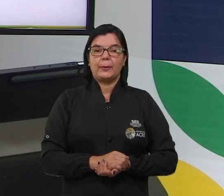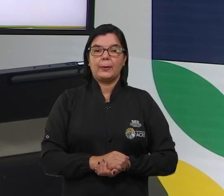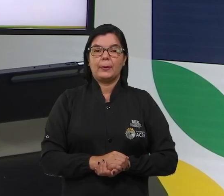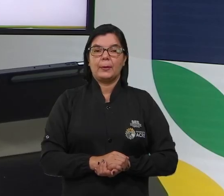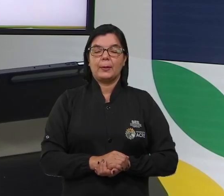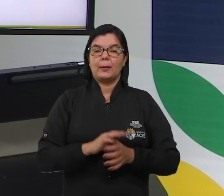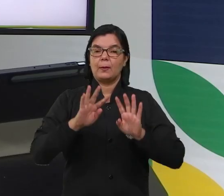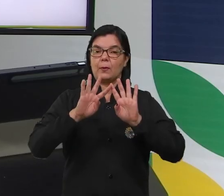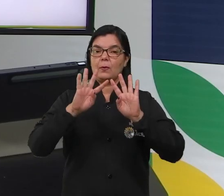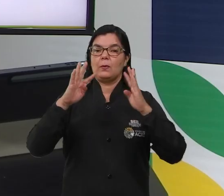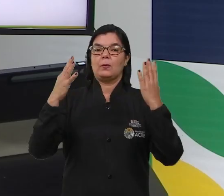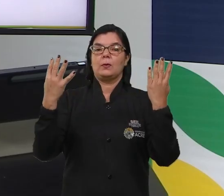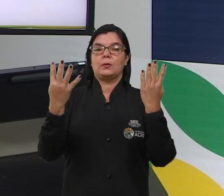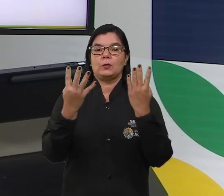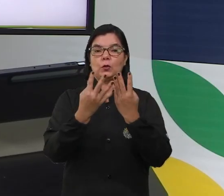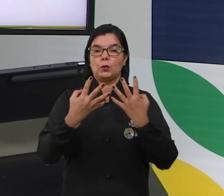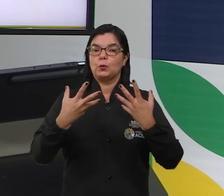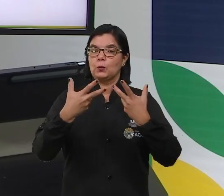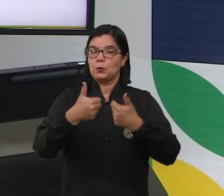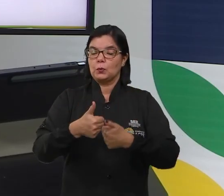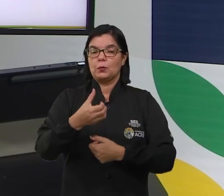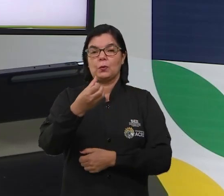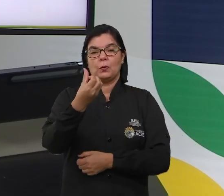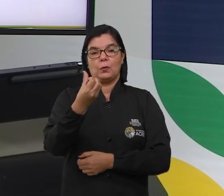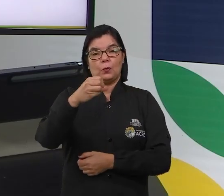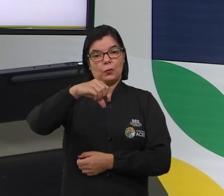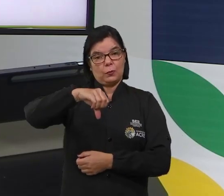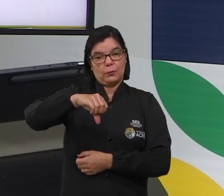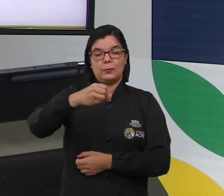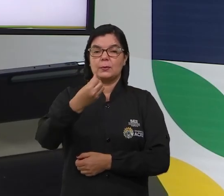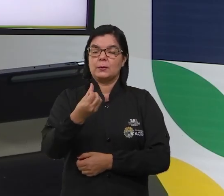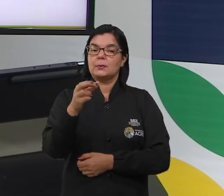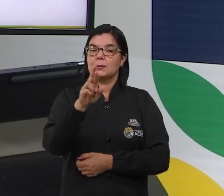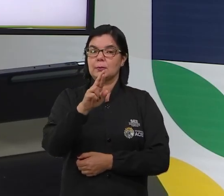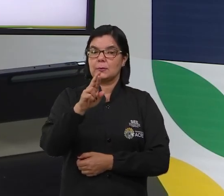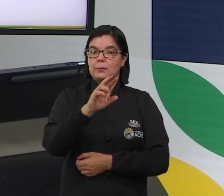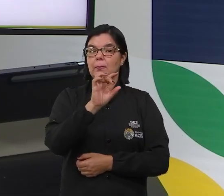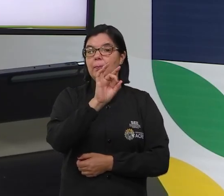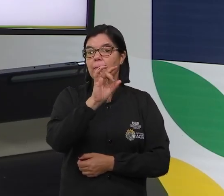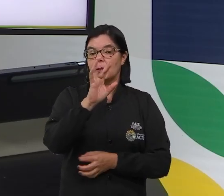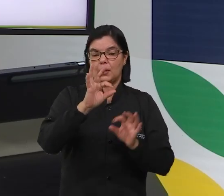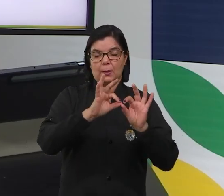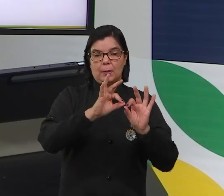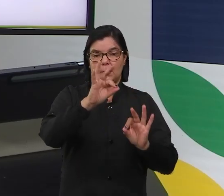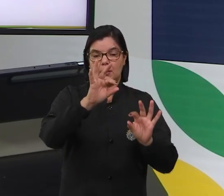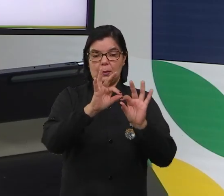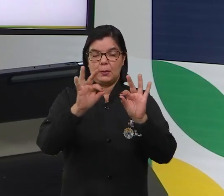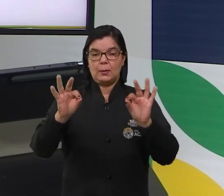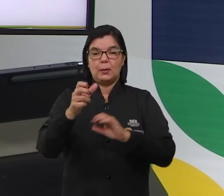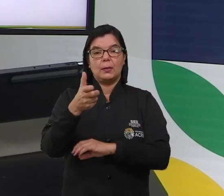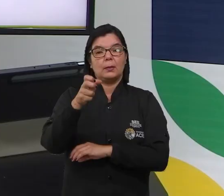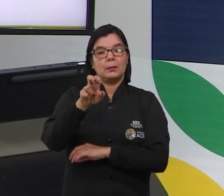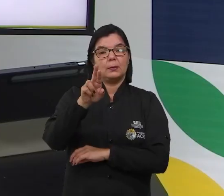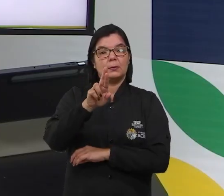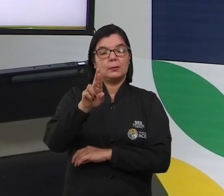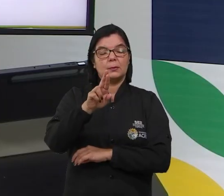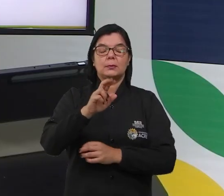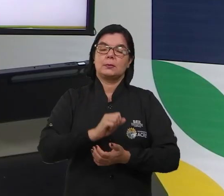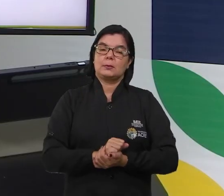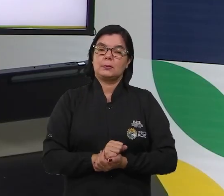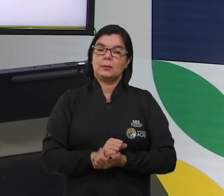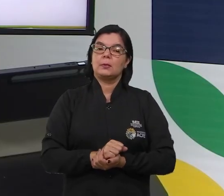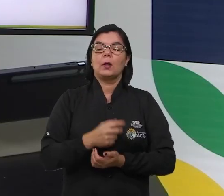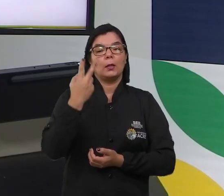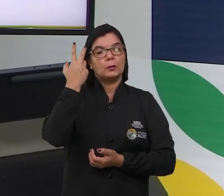a cerca vai custar ao todo R$96. Lembrando que para cada metro é R$15. Então é natural que você